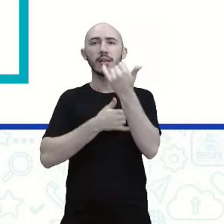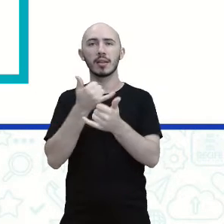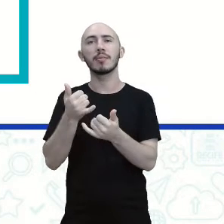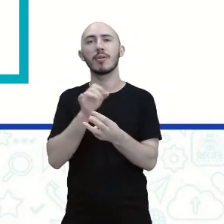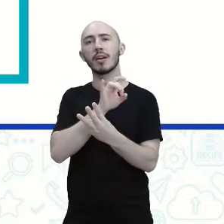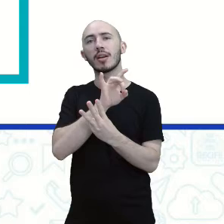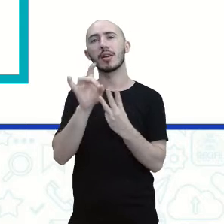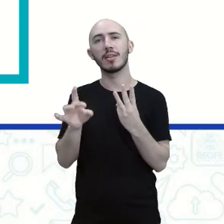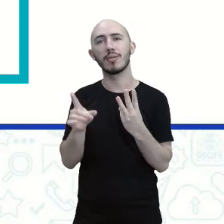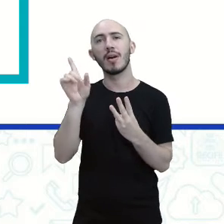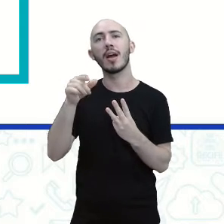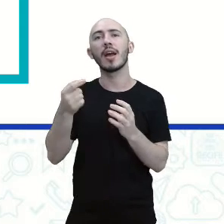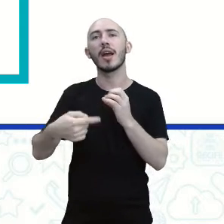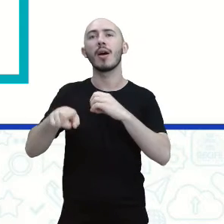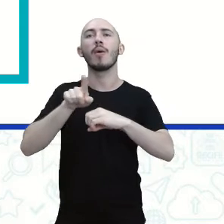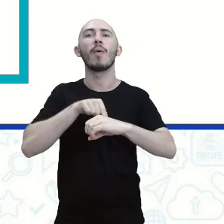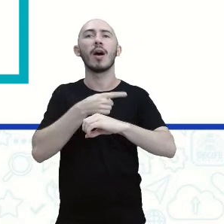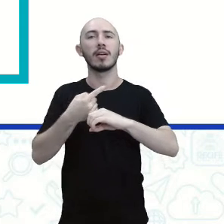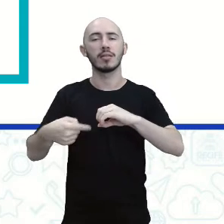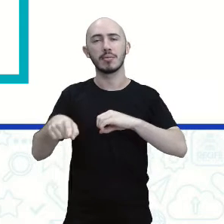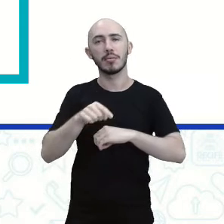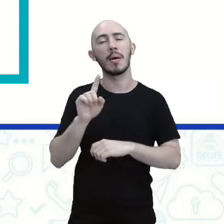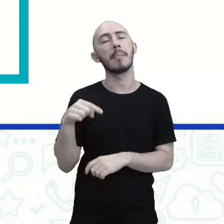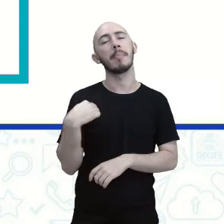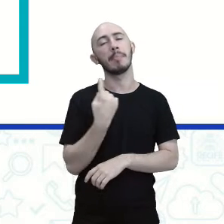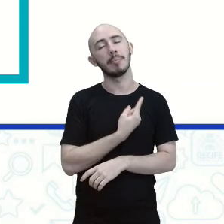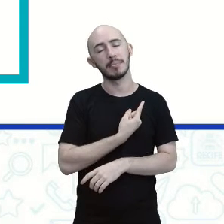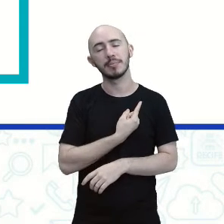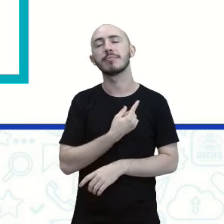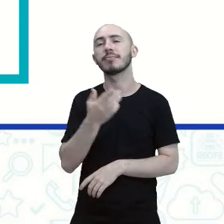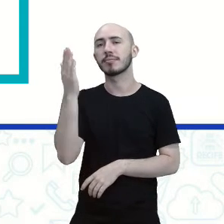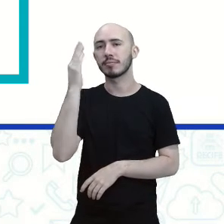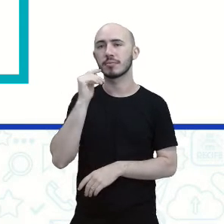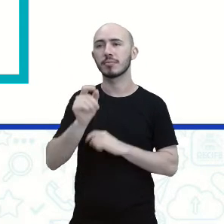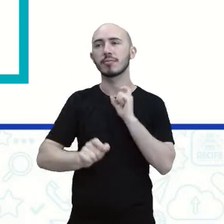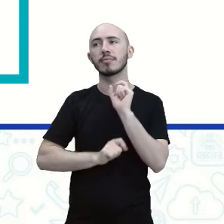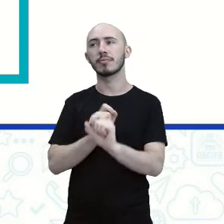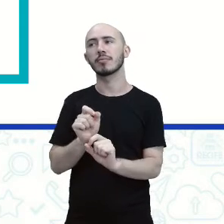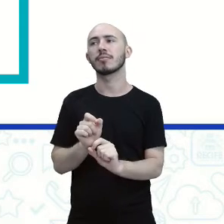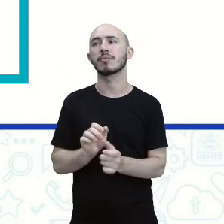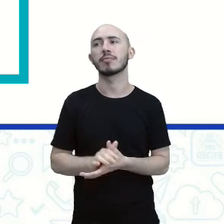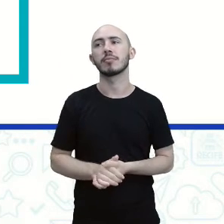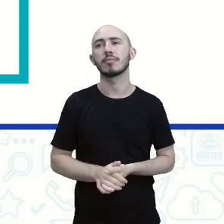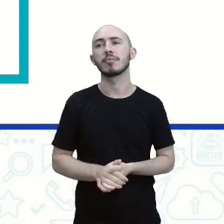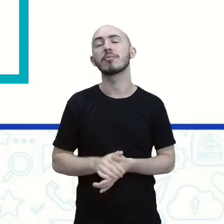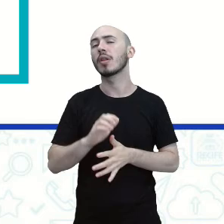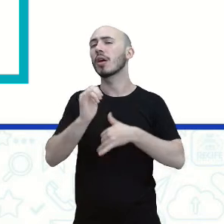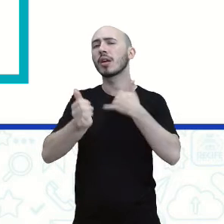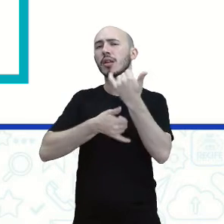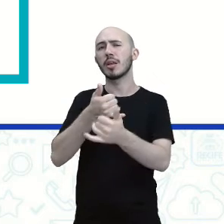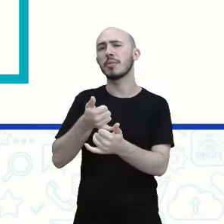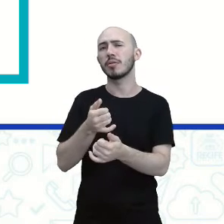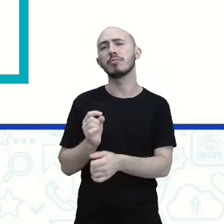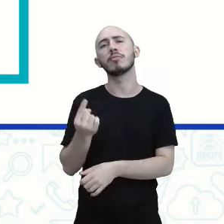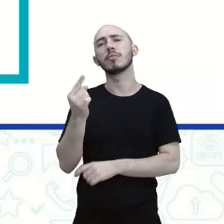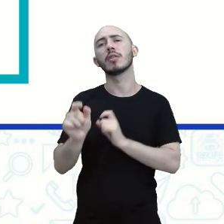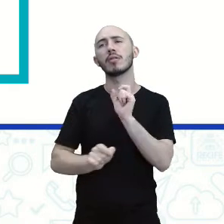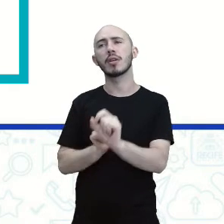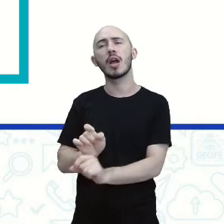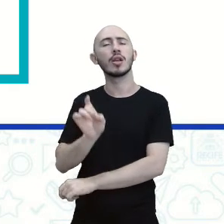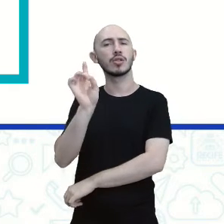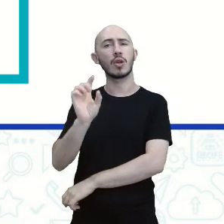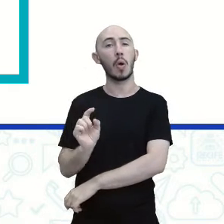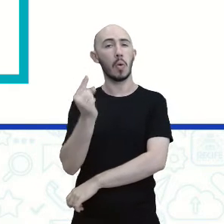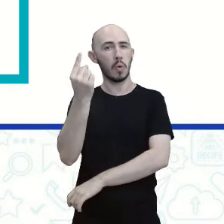desse era um átomo, tá certo? Mas a gente sabe que um elemento químico, ele não é constituído apenas